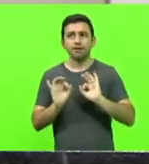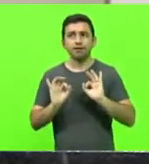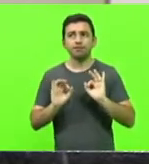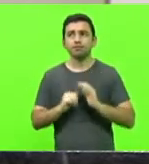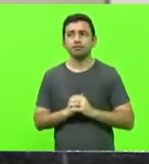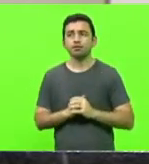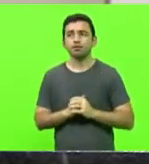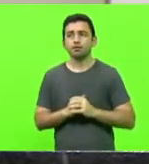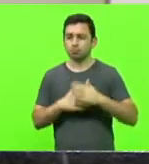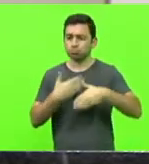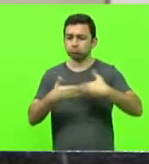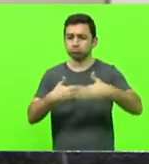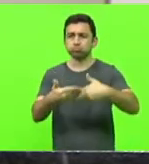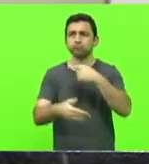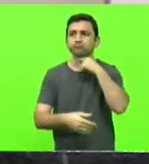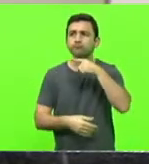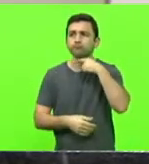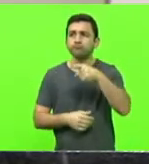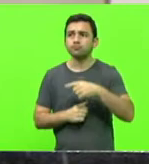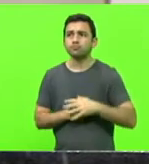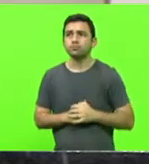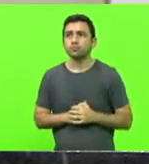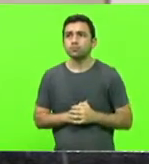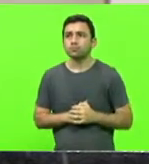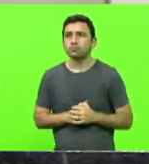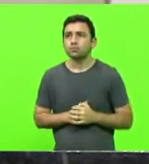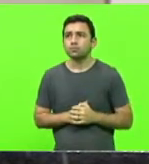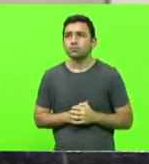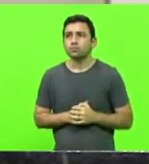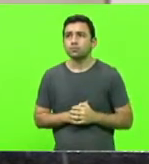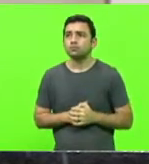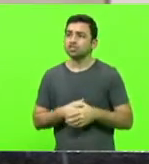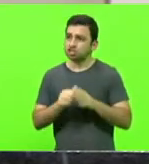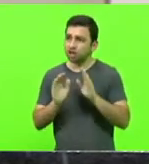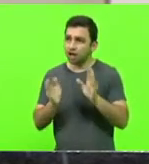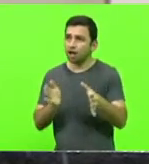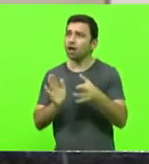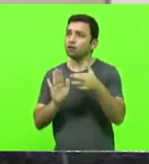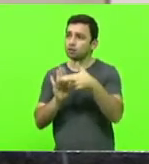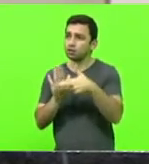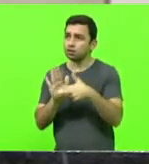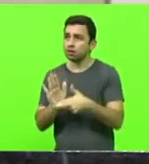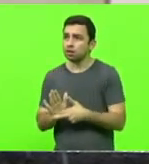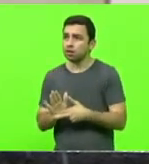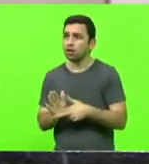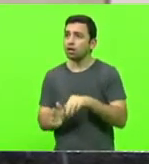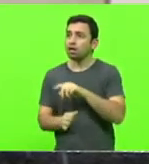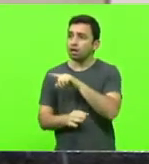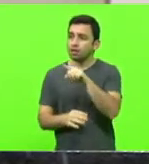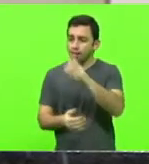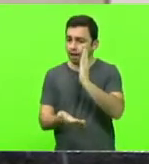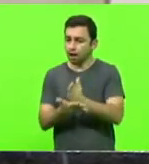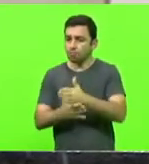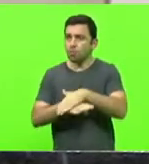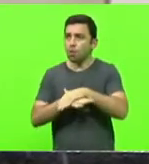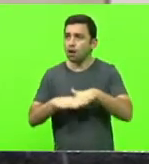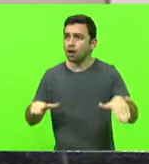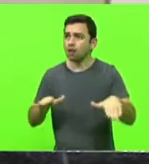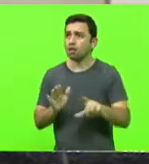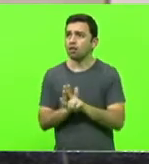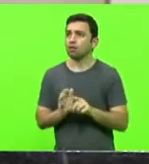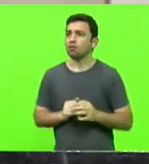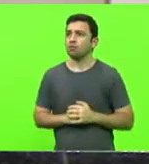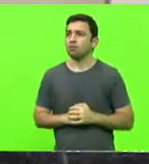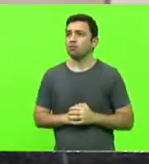que a coisa ande. Pelo contrário, Mauro, o problema é que fizeram. Foi na regulamentação da matéria que eles acabaram com a lei. Sabe?